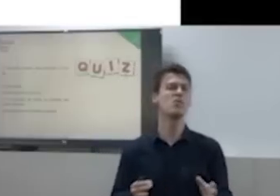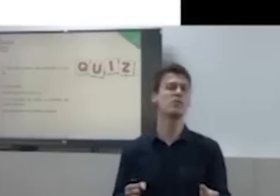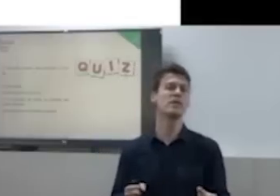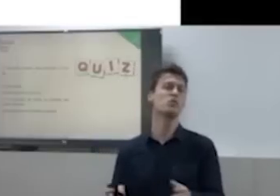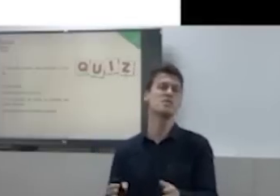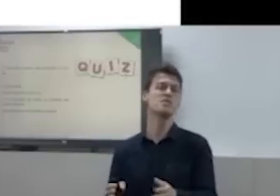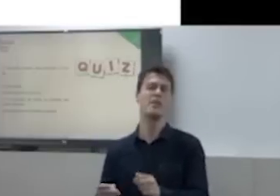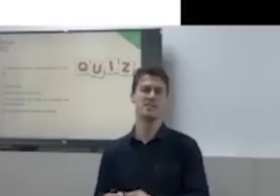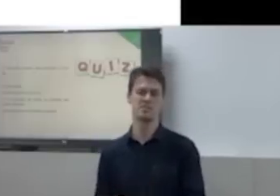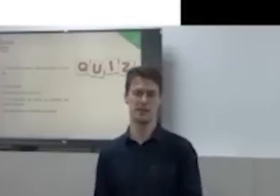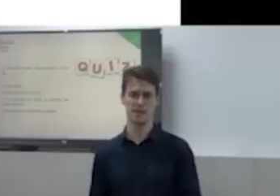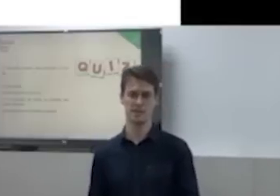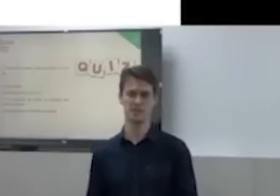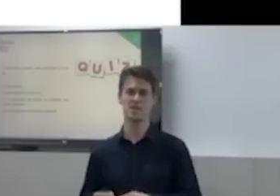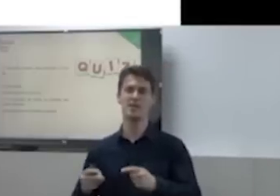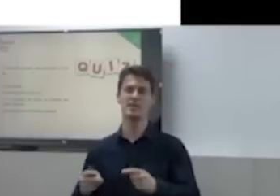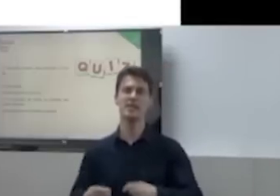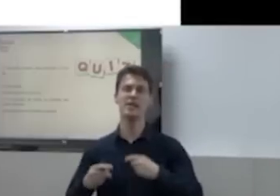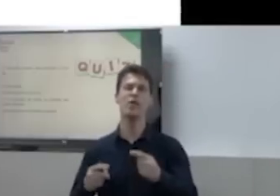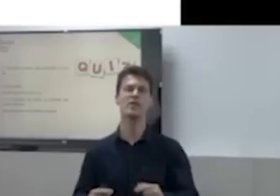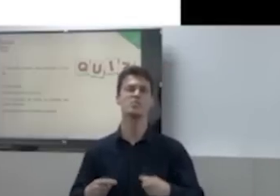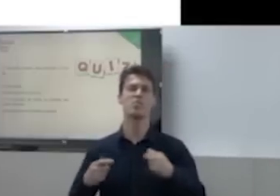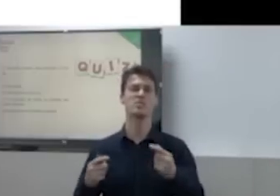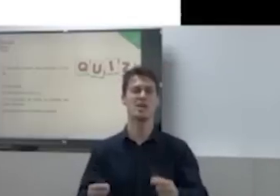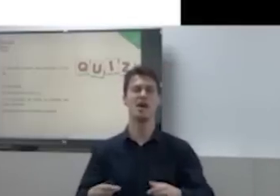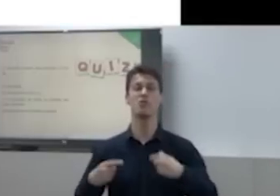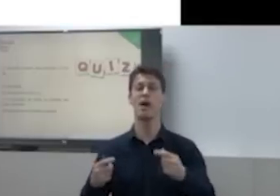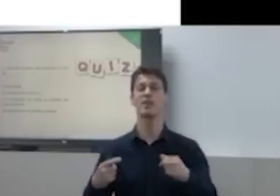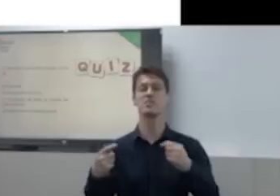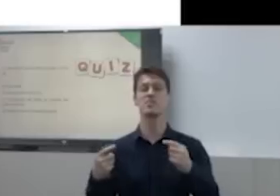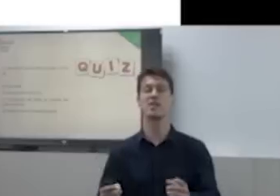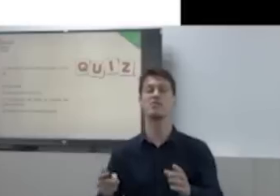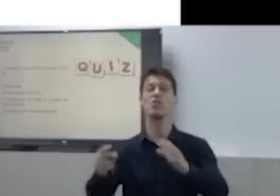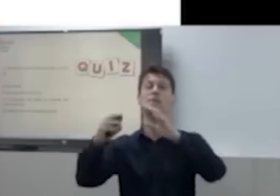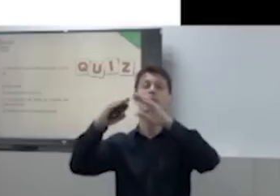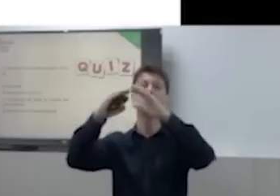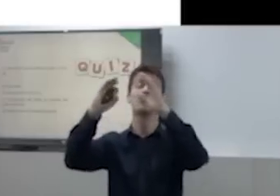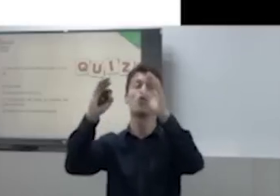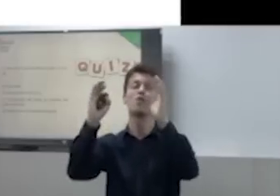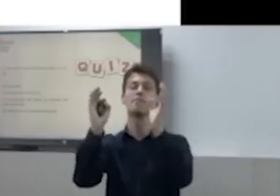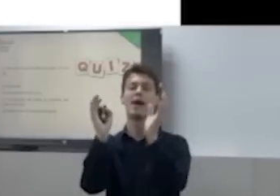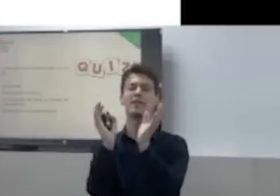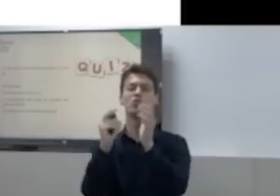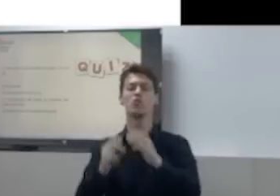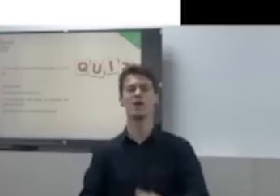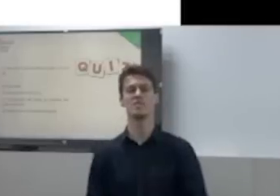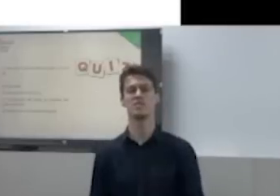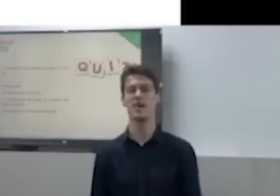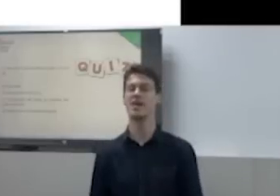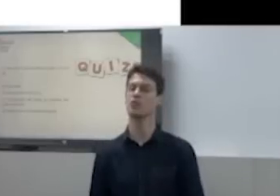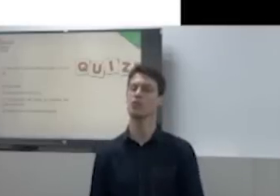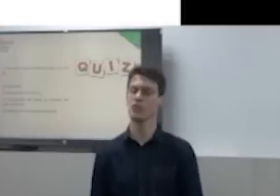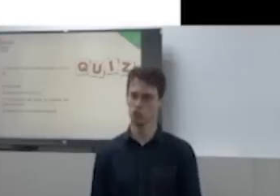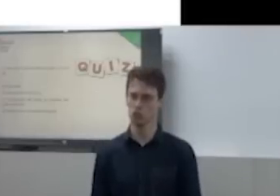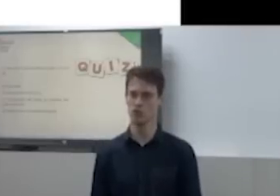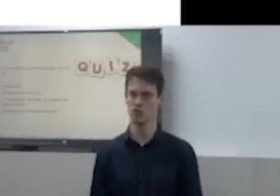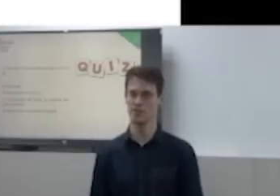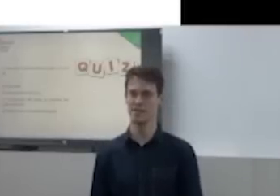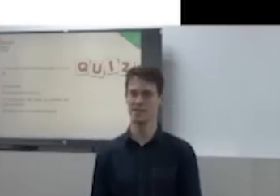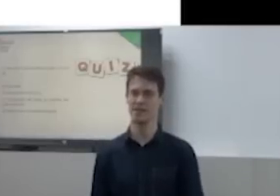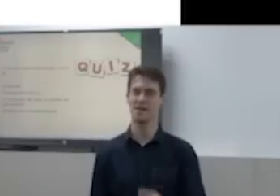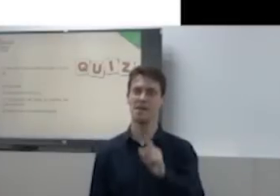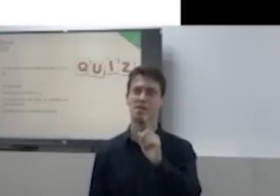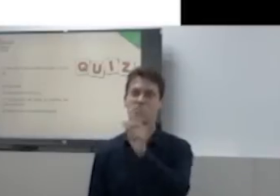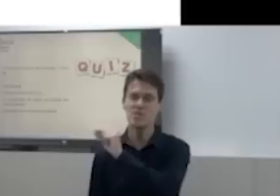a posição dos demais planetas? Quem é o responsável ou a responsável pelo formato quase esférico